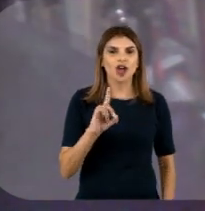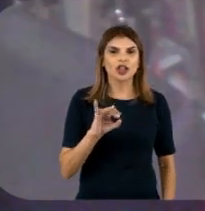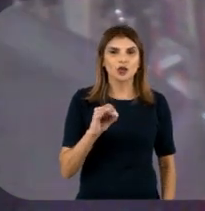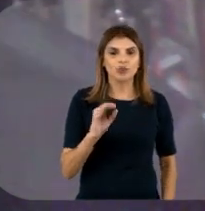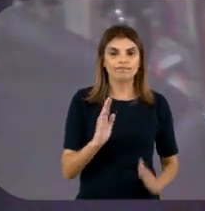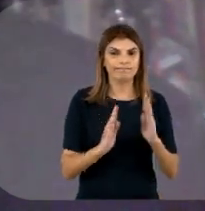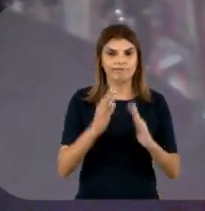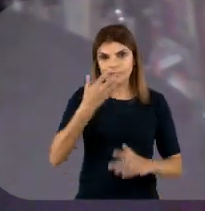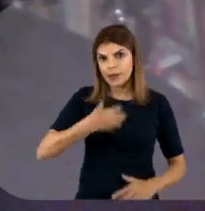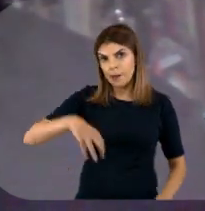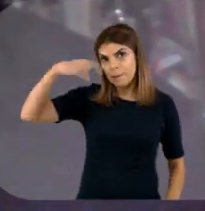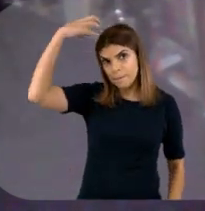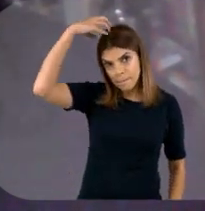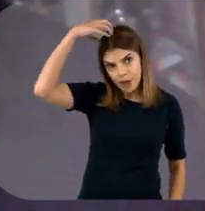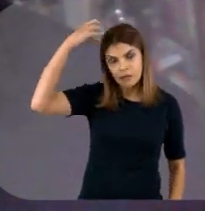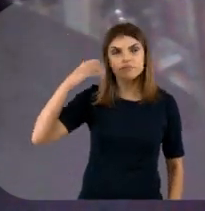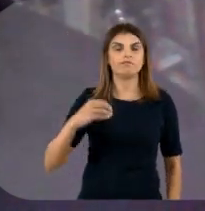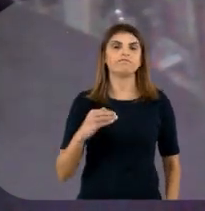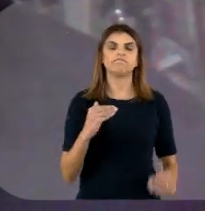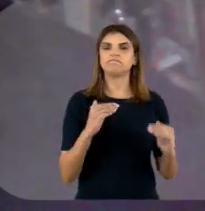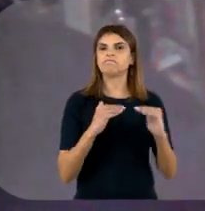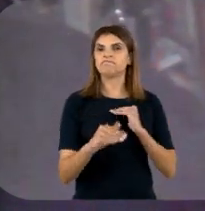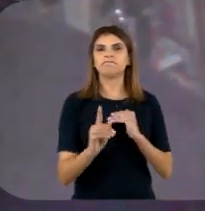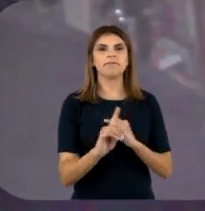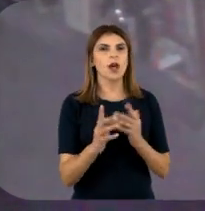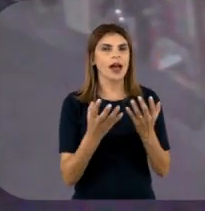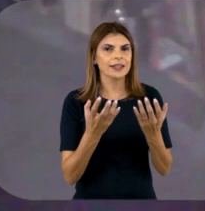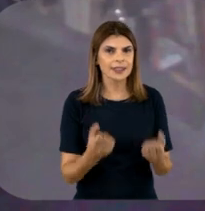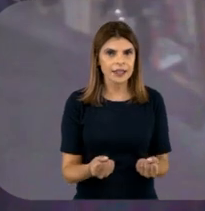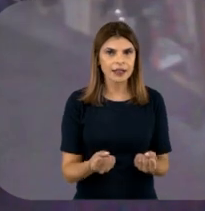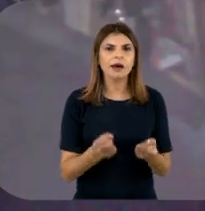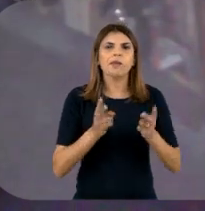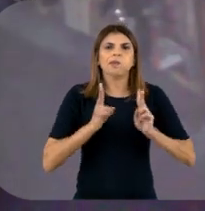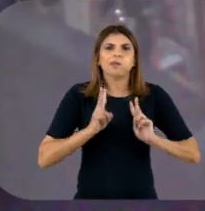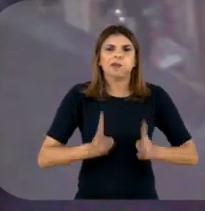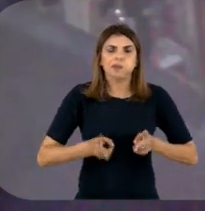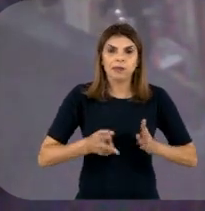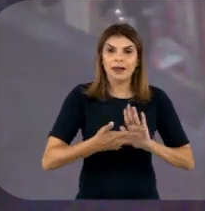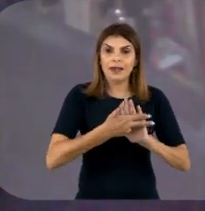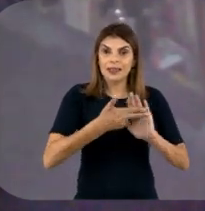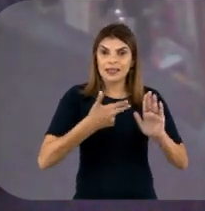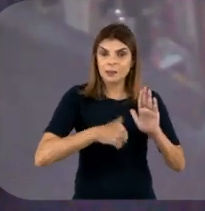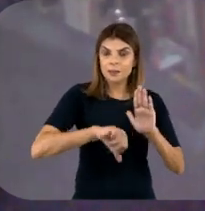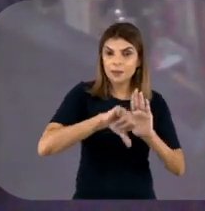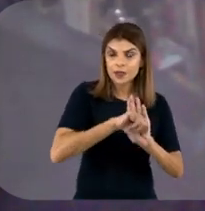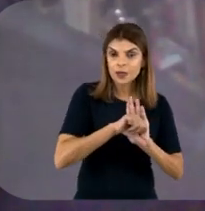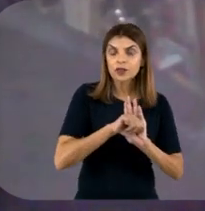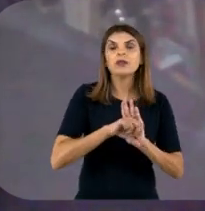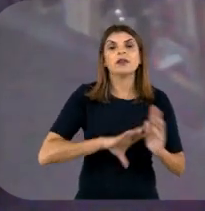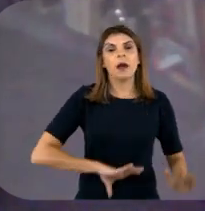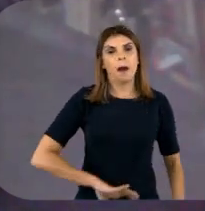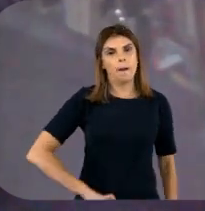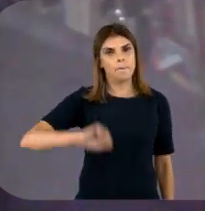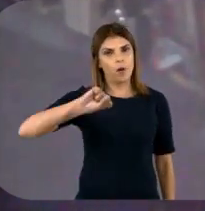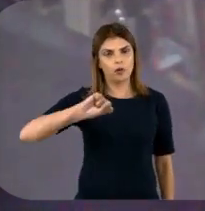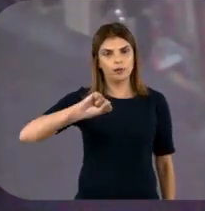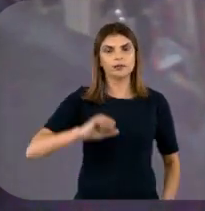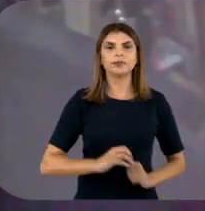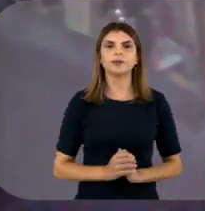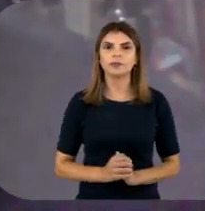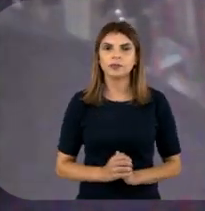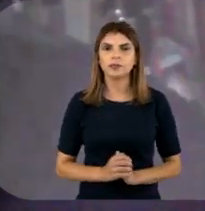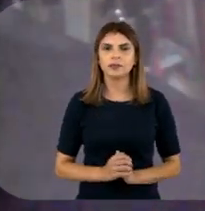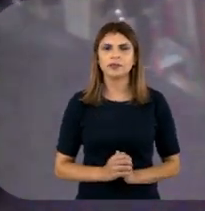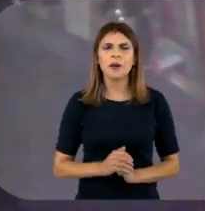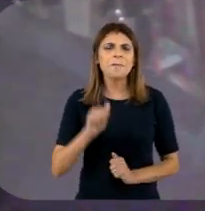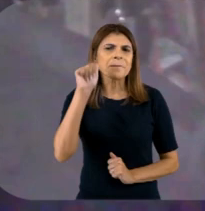Império. Portanto, é inadmissível que seja mantida a criminalização do